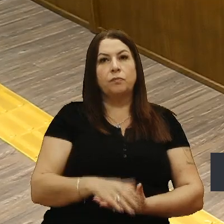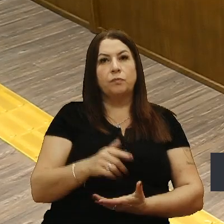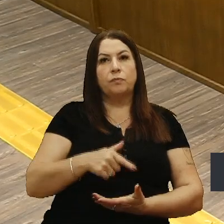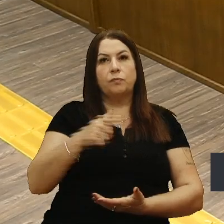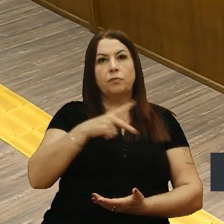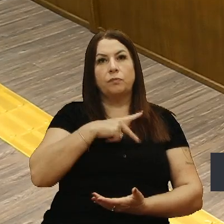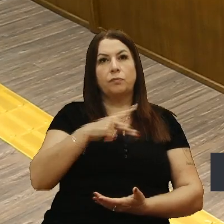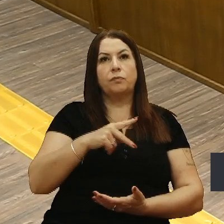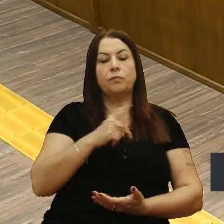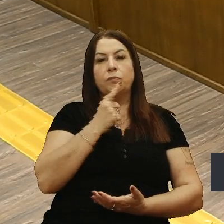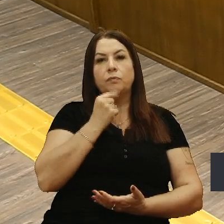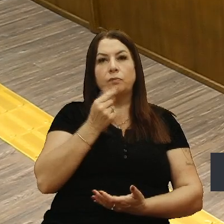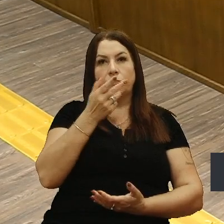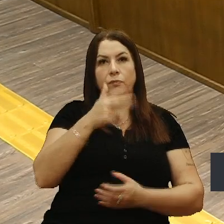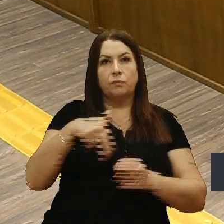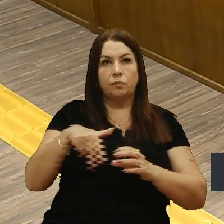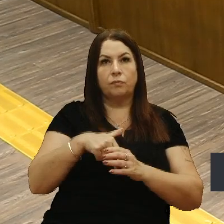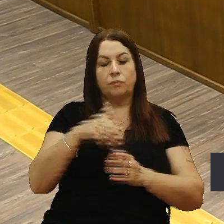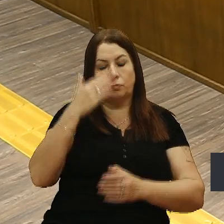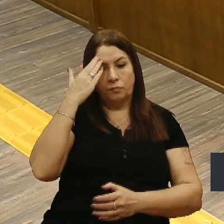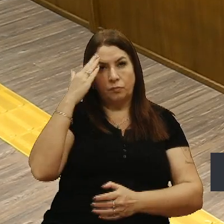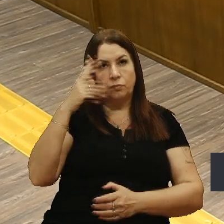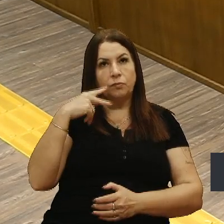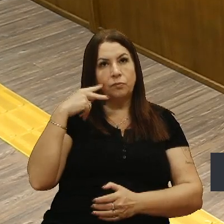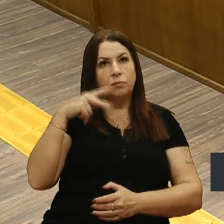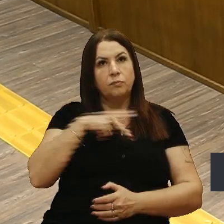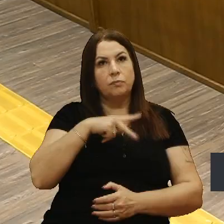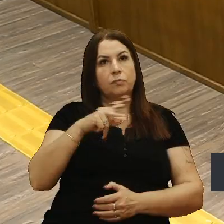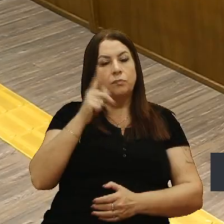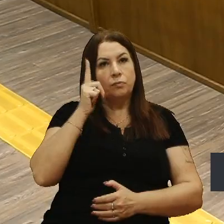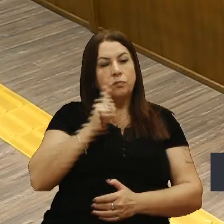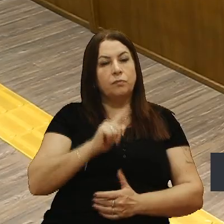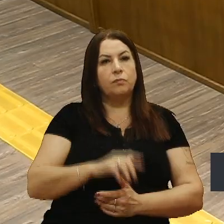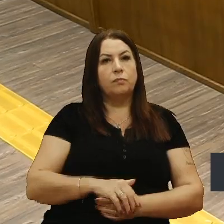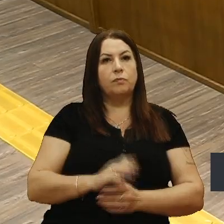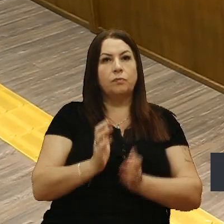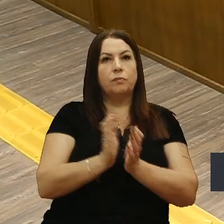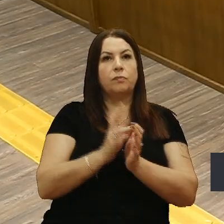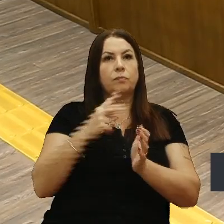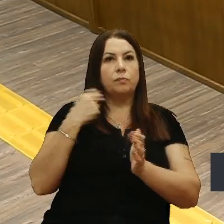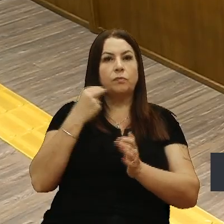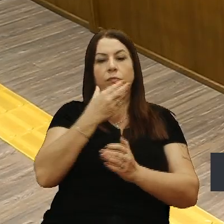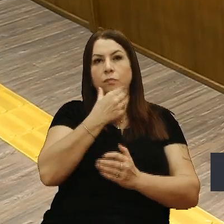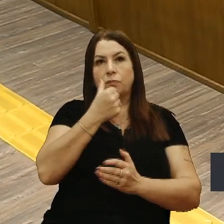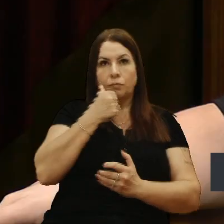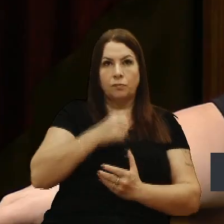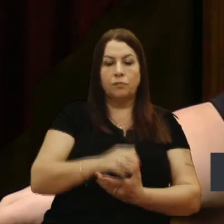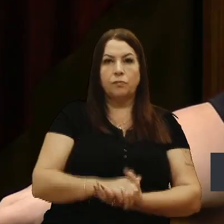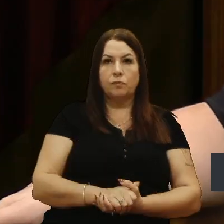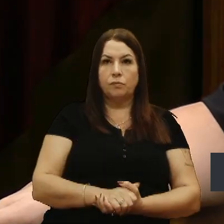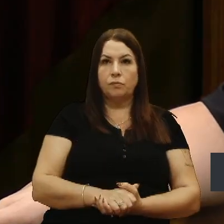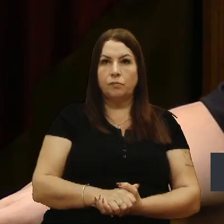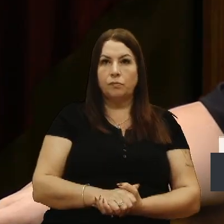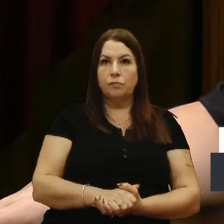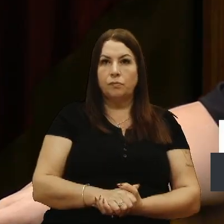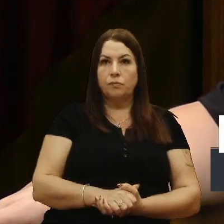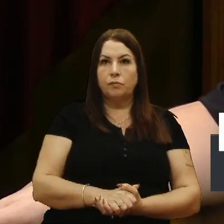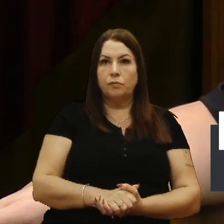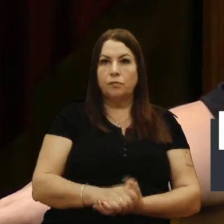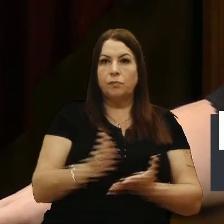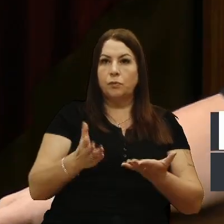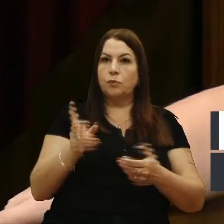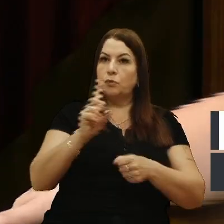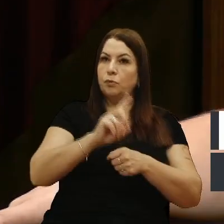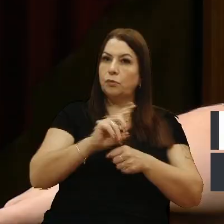Vice-presidente vereador João Ex na tribuna. Obrigado, presidente Lucas, colegas vereadoras e vereadores. Hoje acho que é um dia